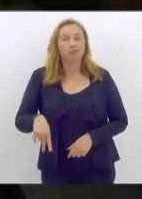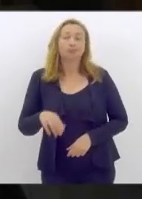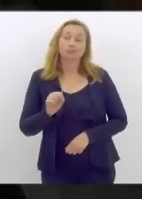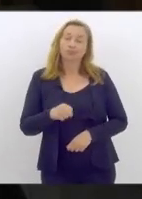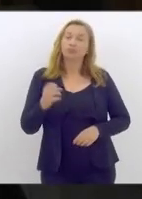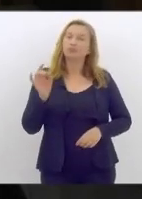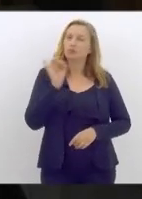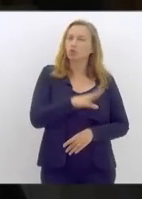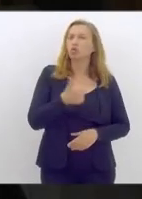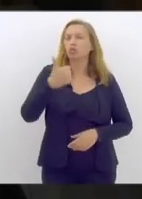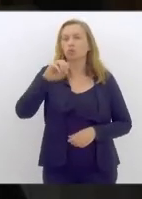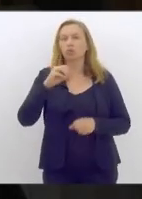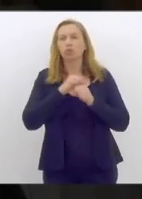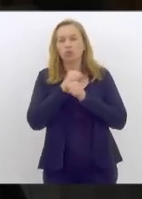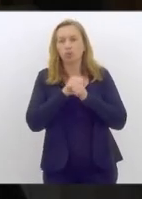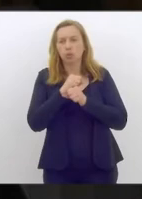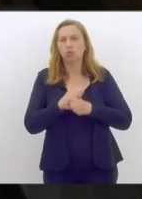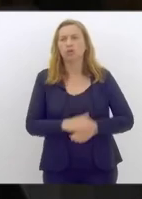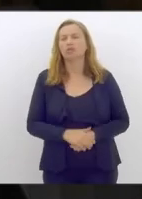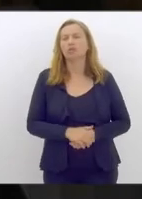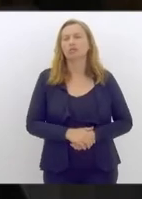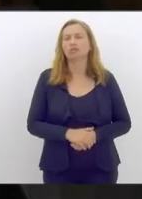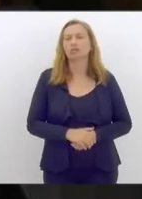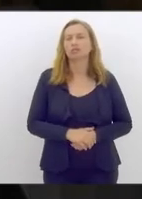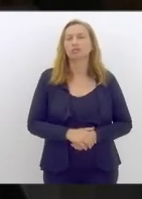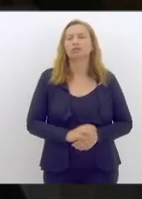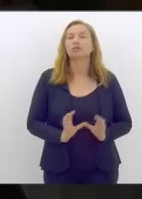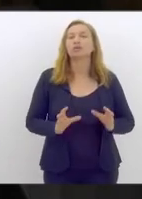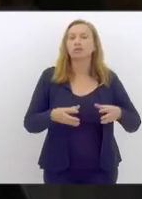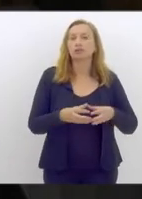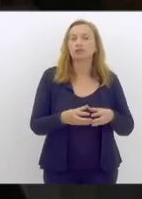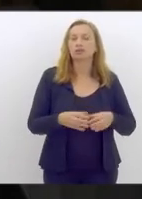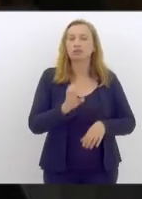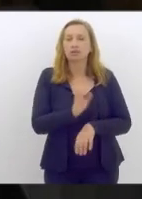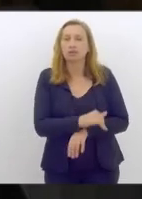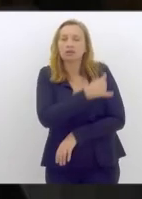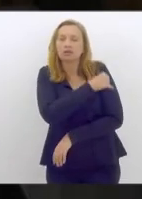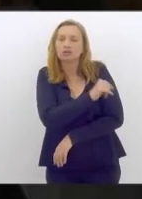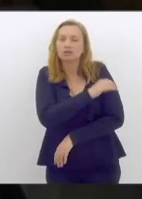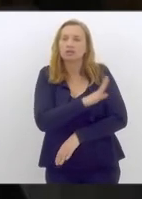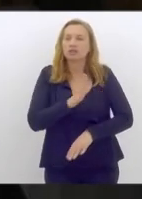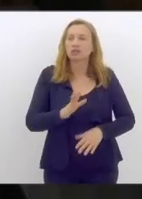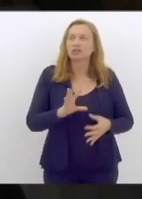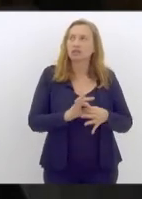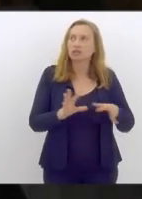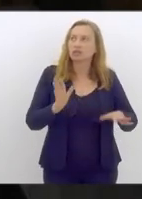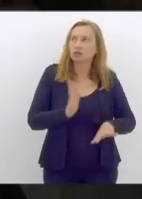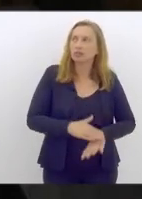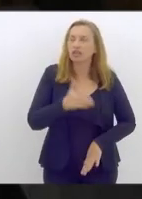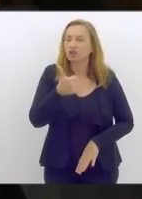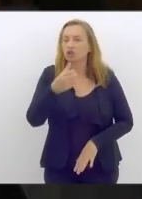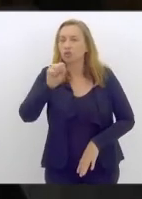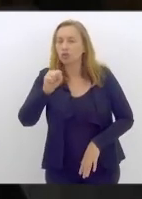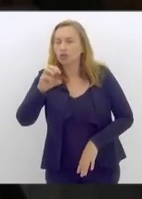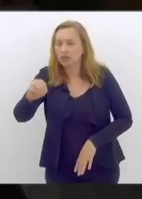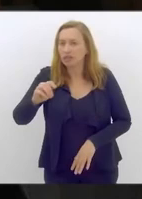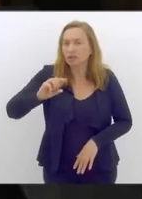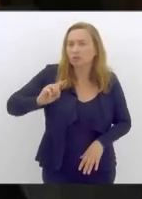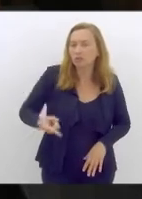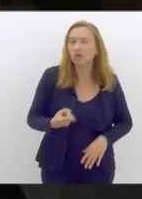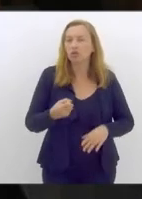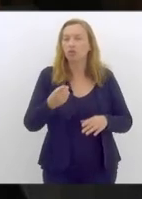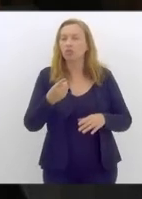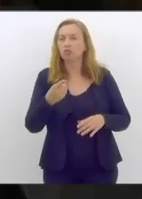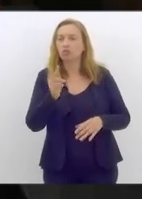os últimos 10 anos a rede estadual do Rio de Janeiro deixou de ter mais de 80 mil professores para ter